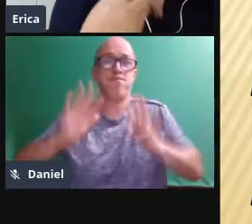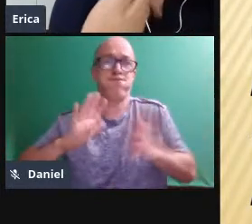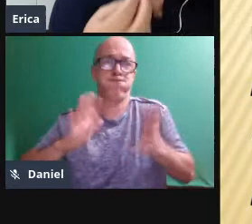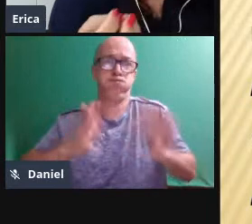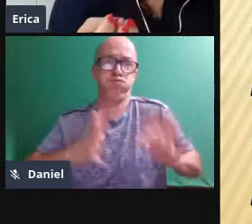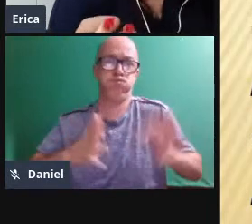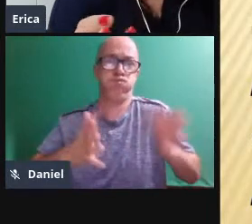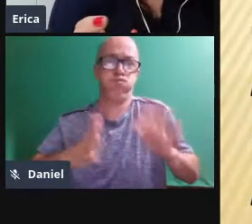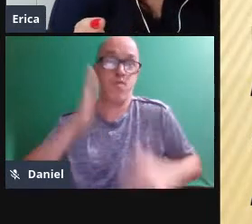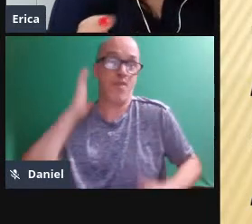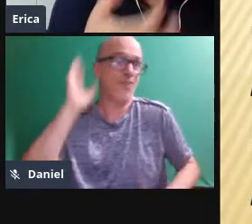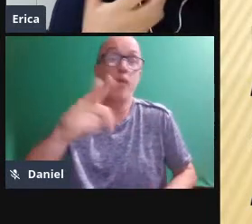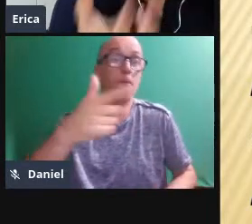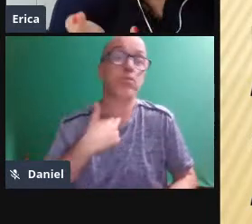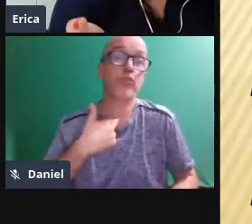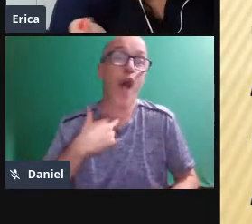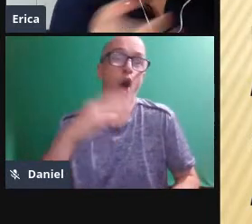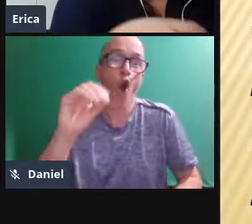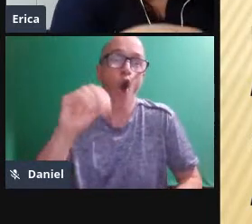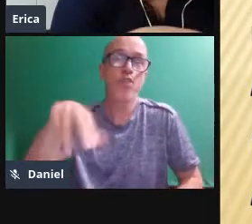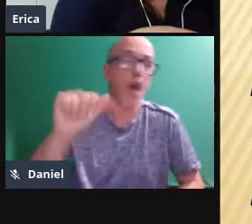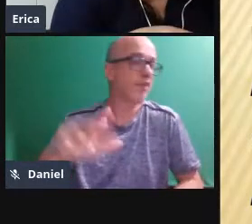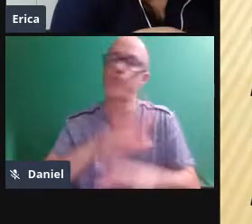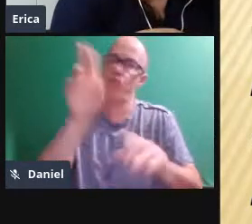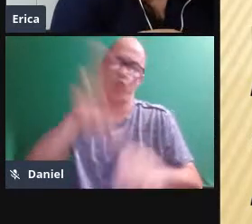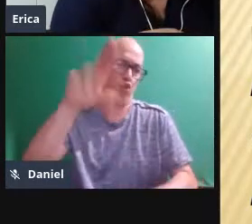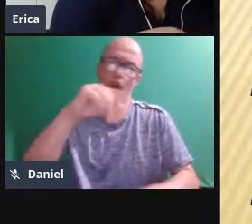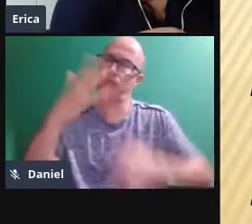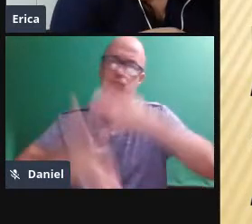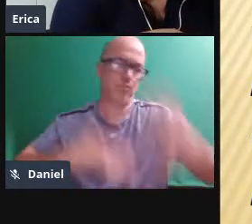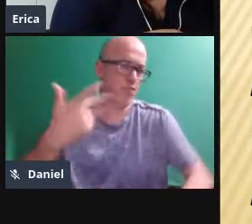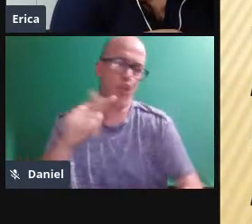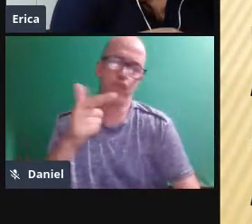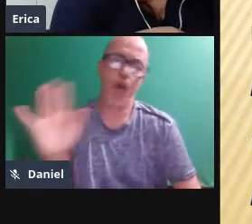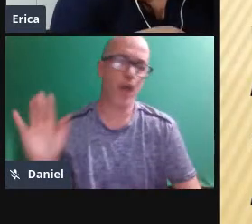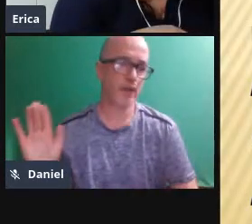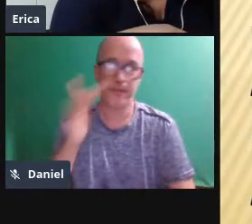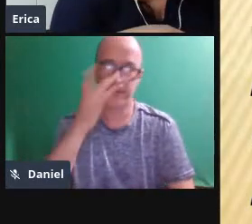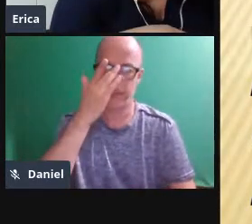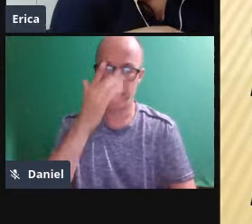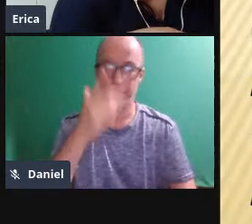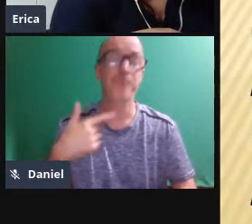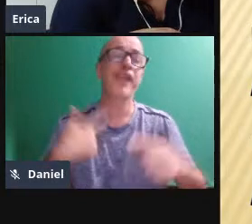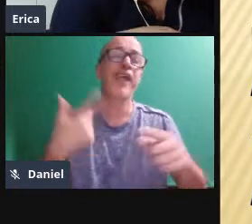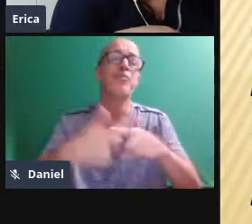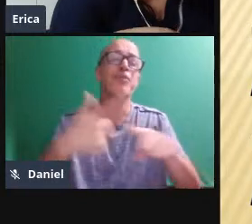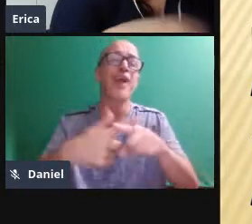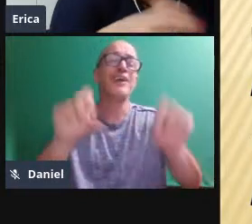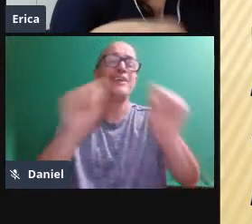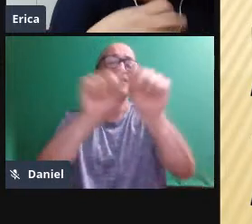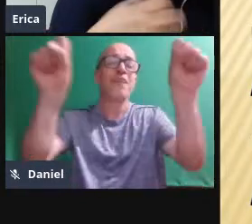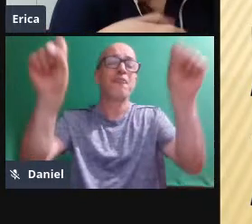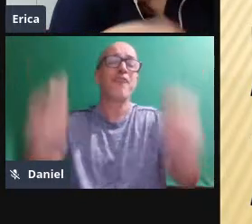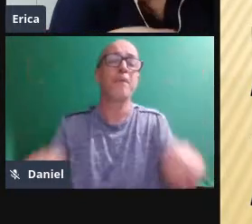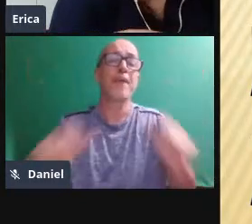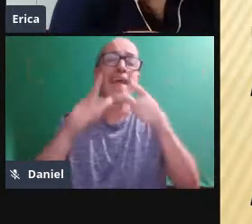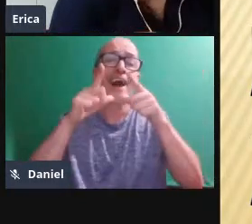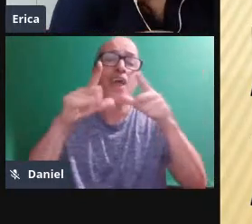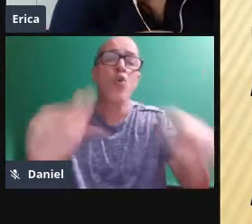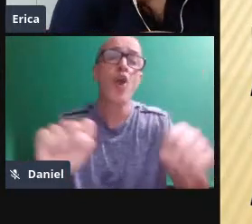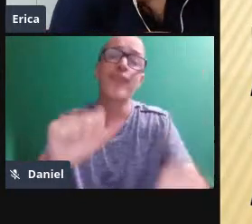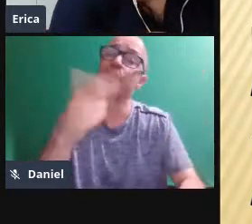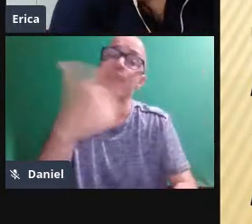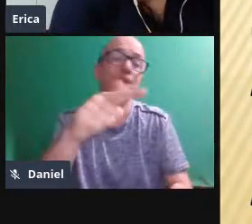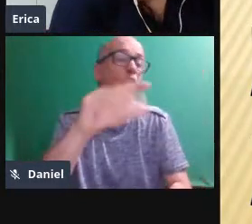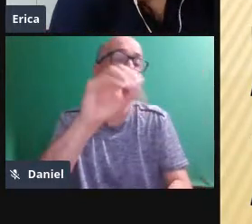Na tradução, o intérprete ele consegue acrescentar as preposições, né? E aí isso acontece de uma